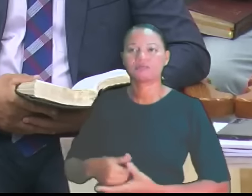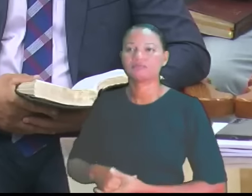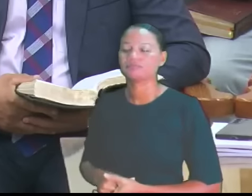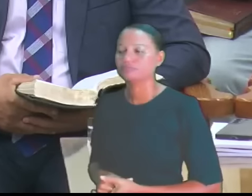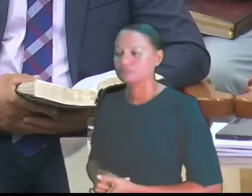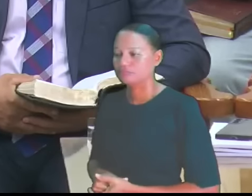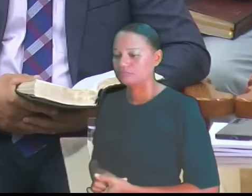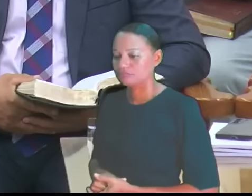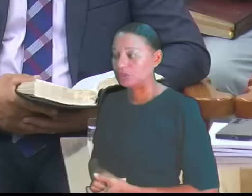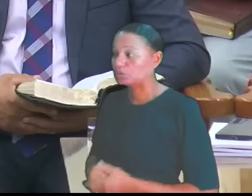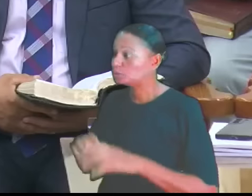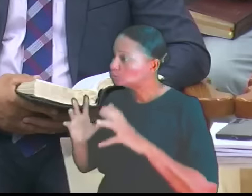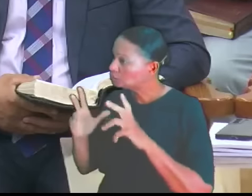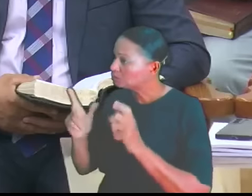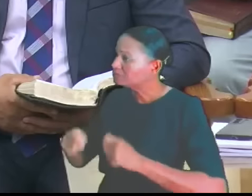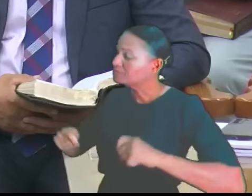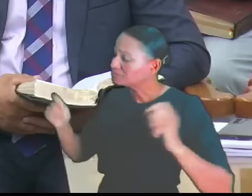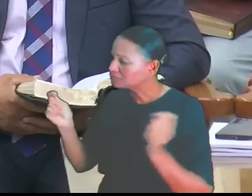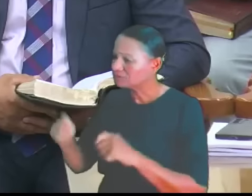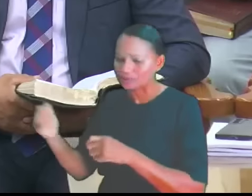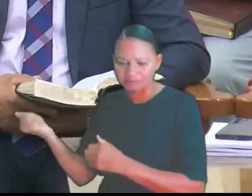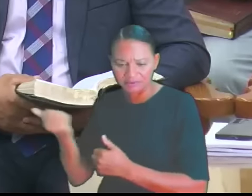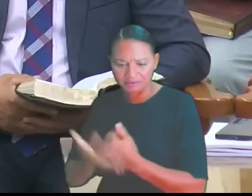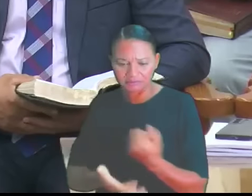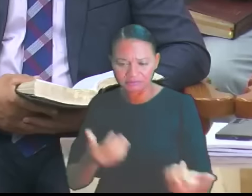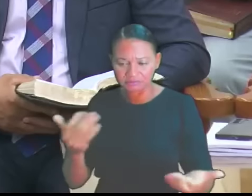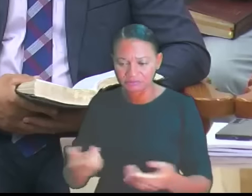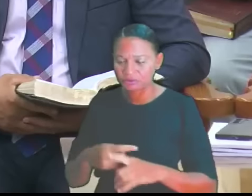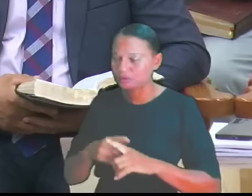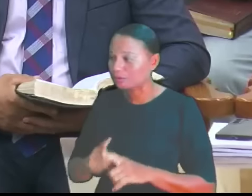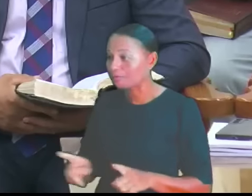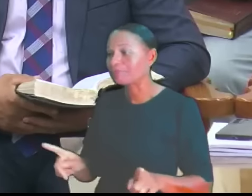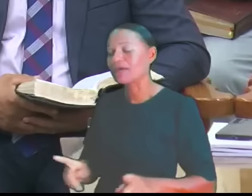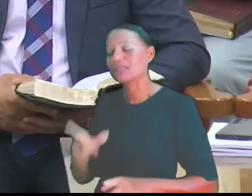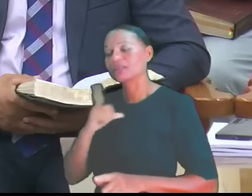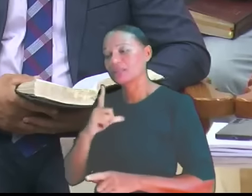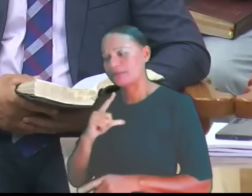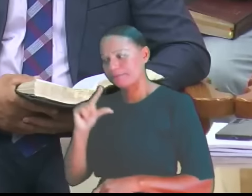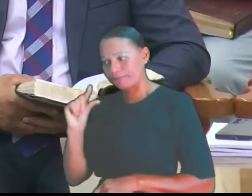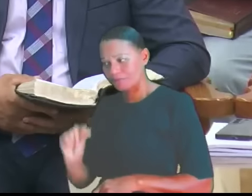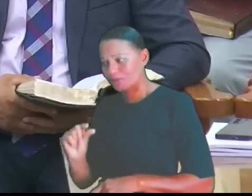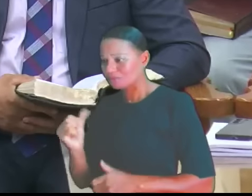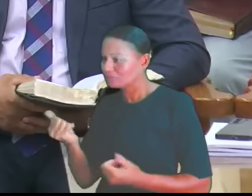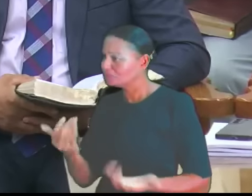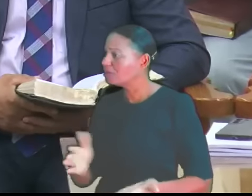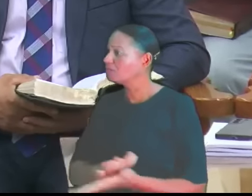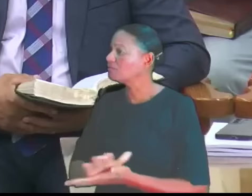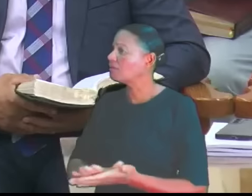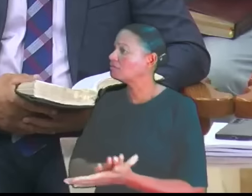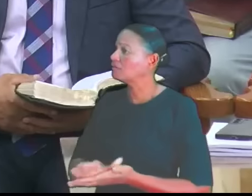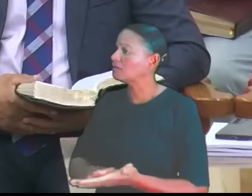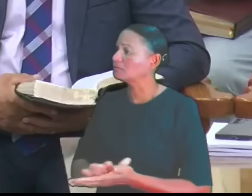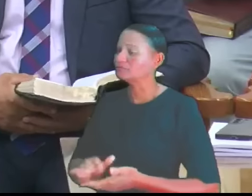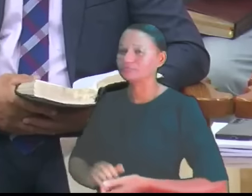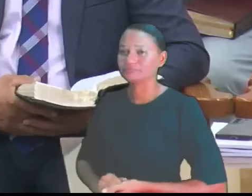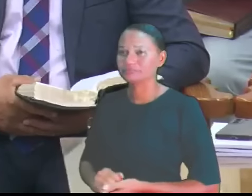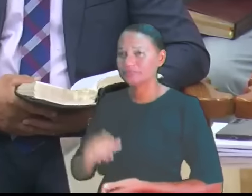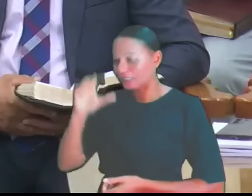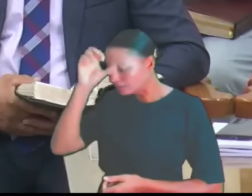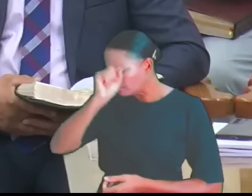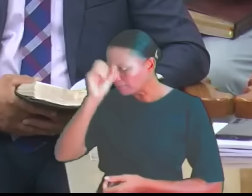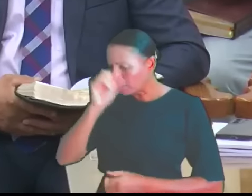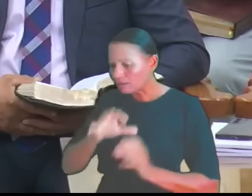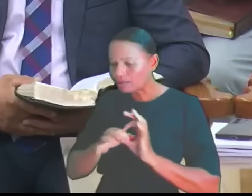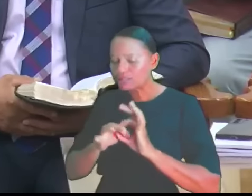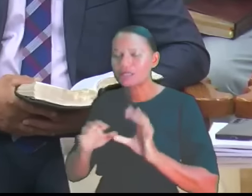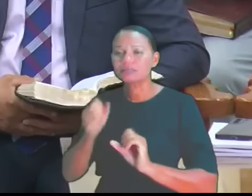Ninguém tem tão pouco que não possa dar. Mas tem pouco porque não dá. Não aprendeu a ser liberal.